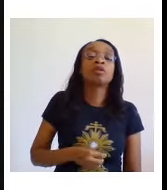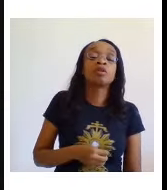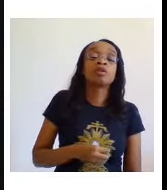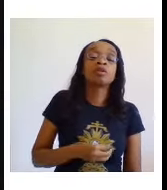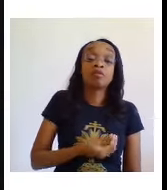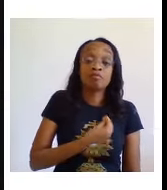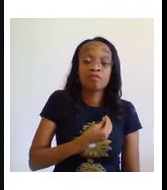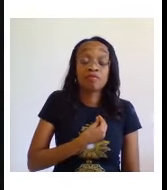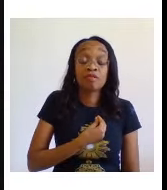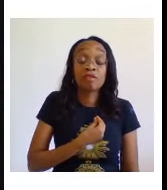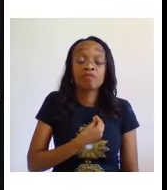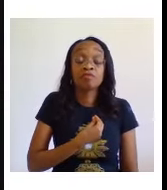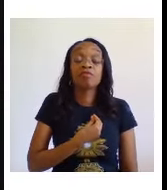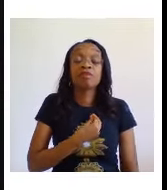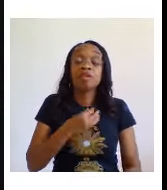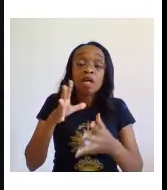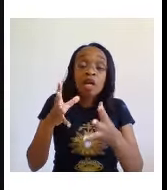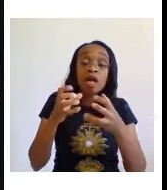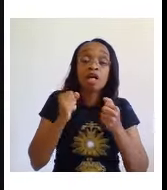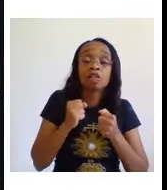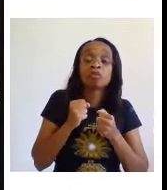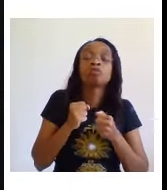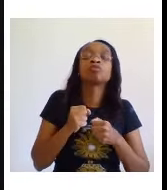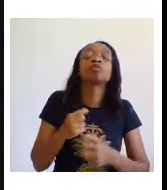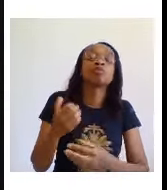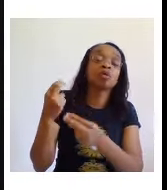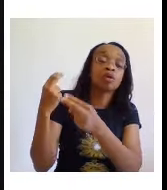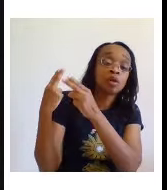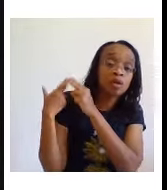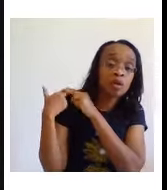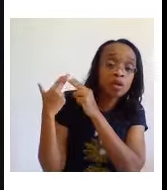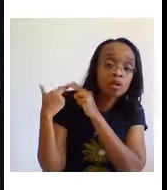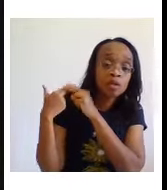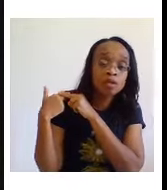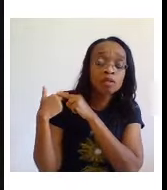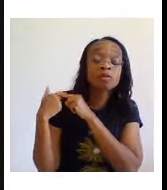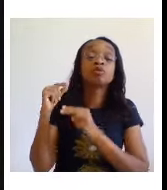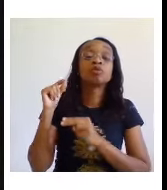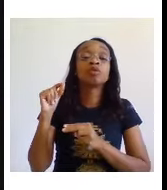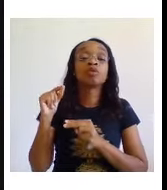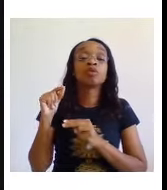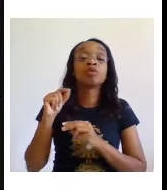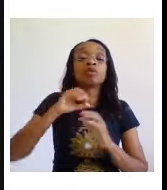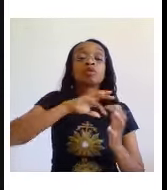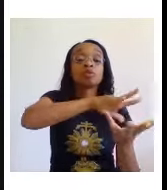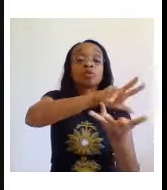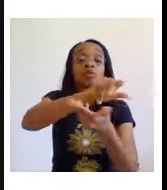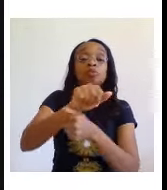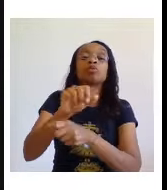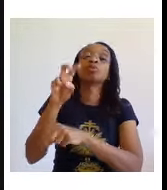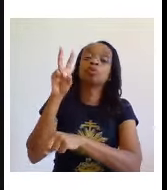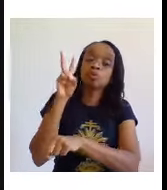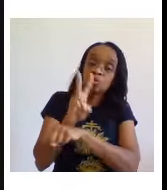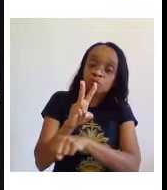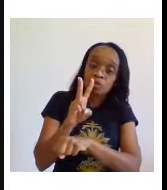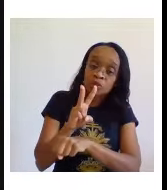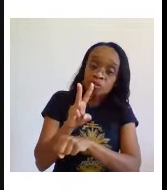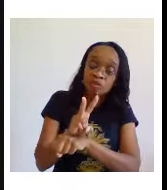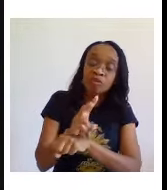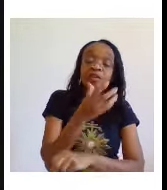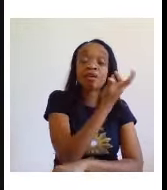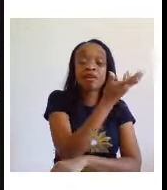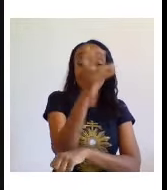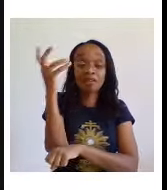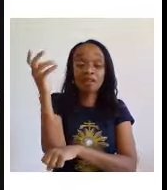vida, tá? E assumimos de fato que nós somos responsáveis por cuidar e guardar a criação, né? E